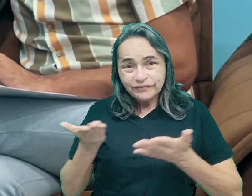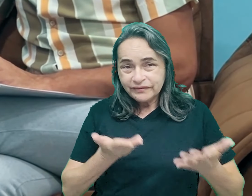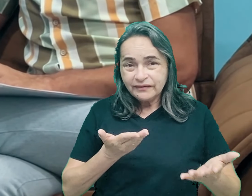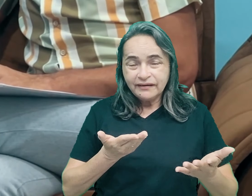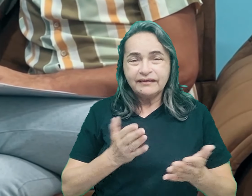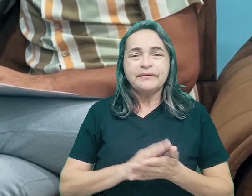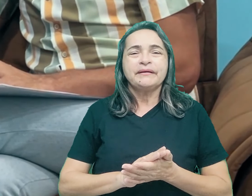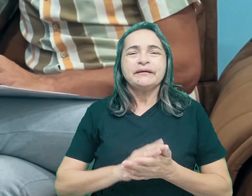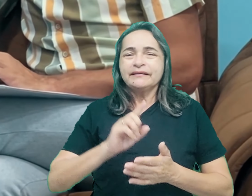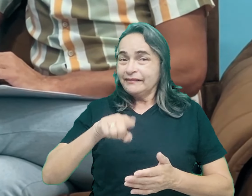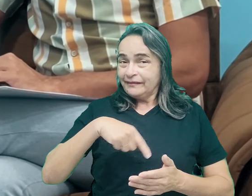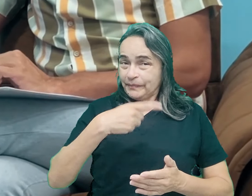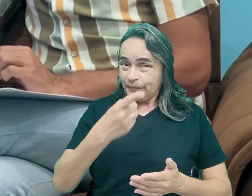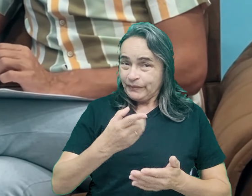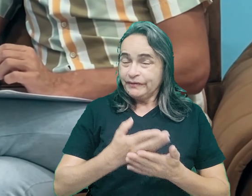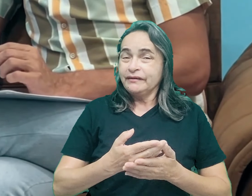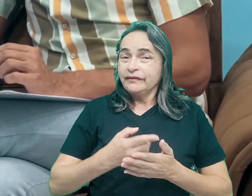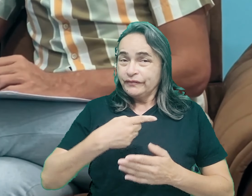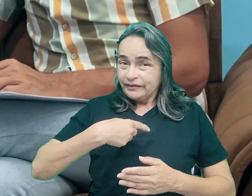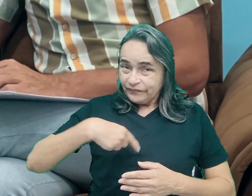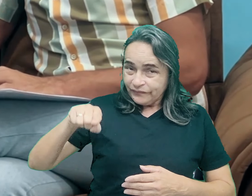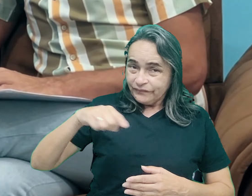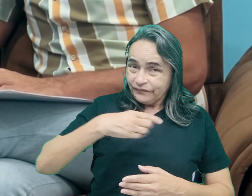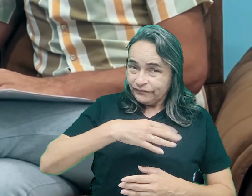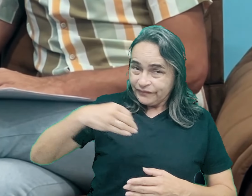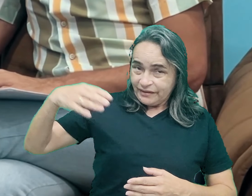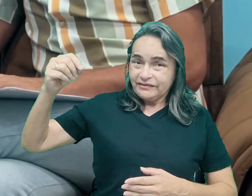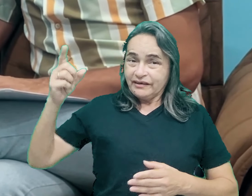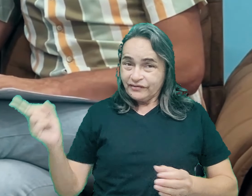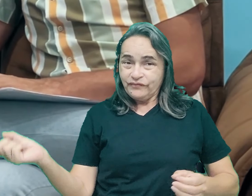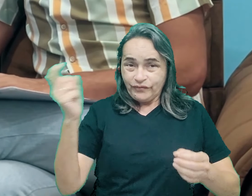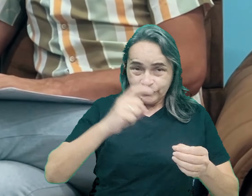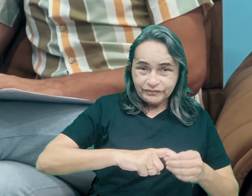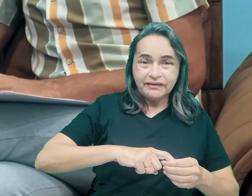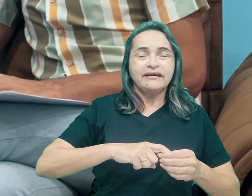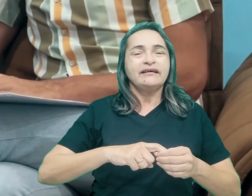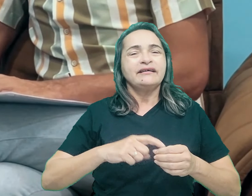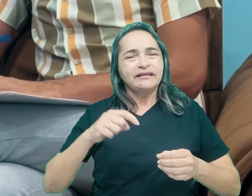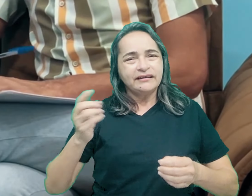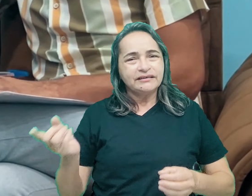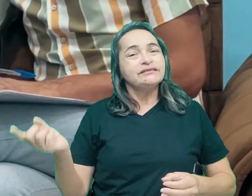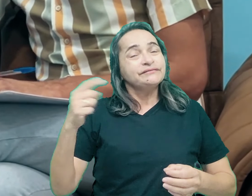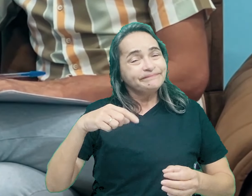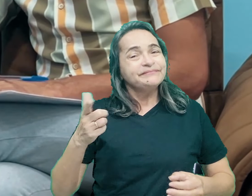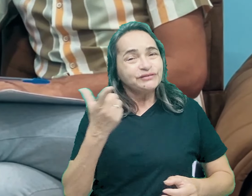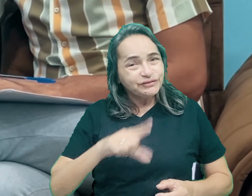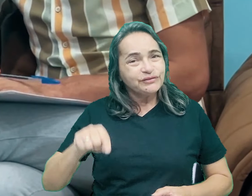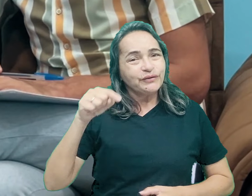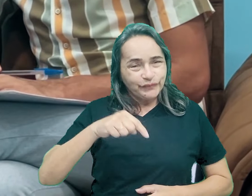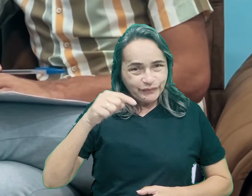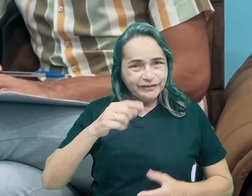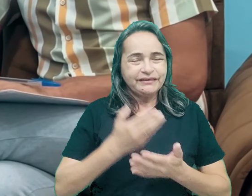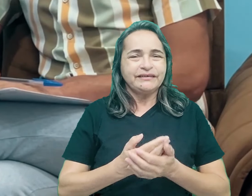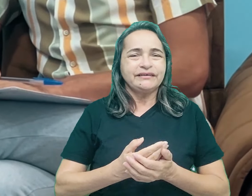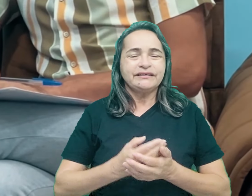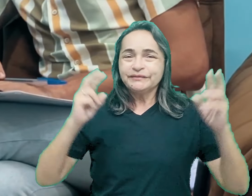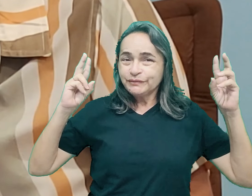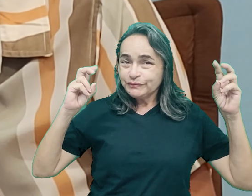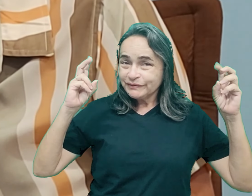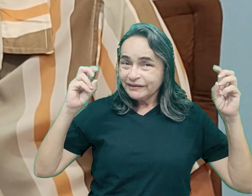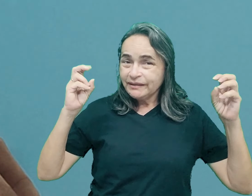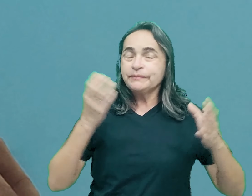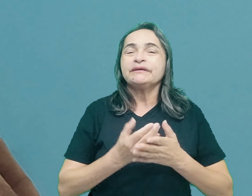quando você voltar da sua viagem, dessa vez para a gente tratar de outro tema que é tão caro para você quanto o divino, eu penso, que é o